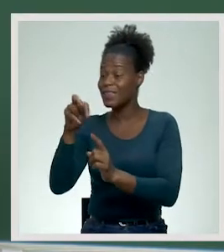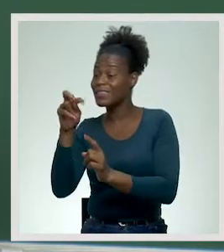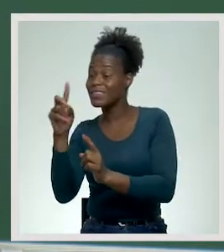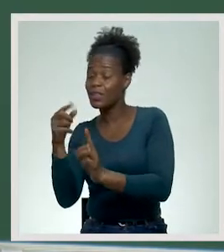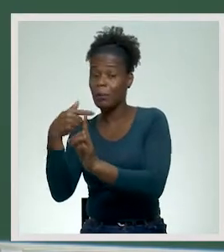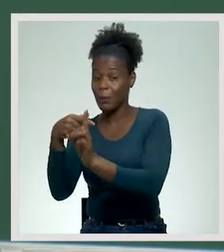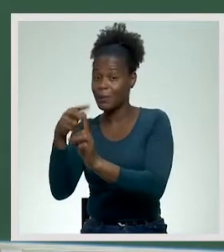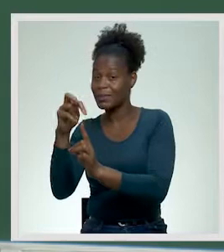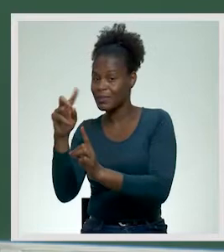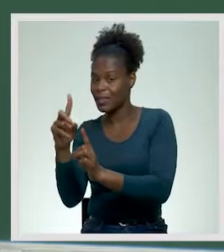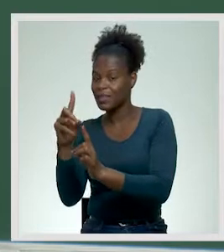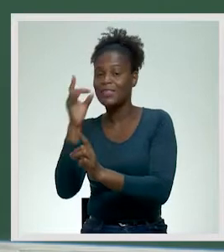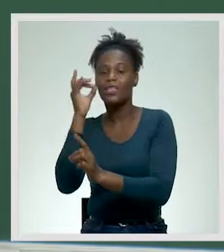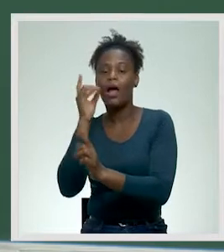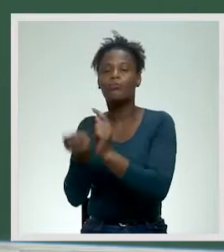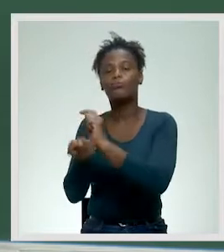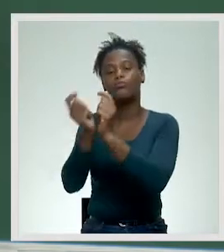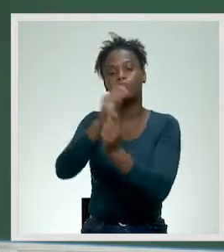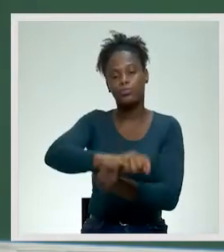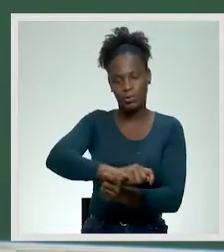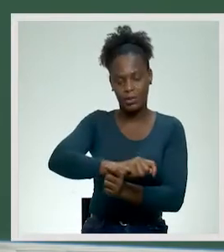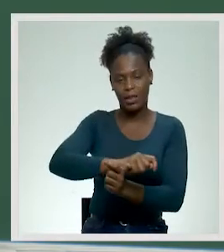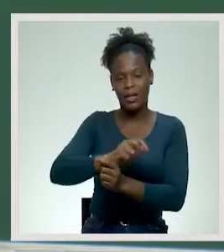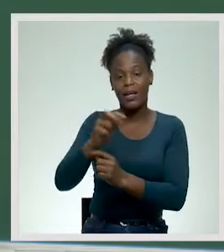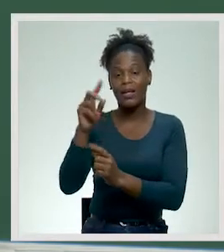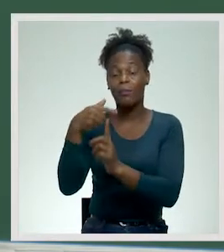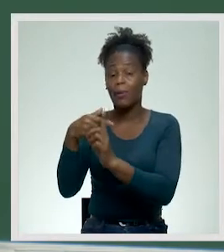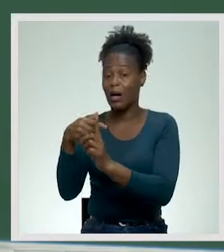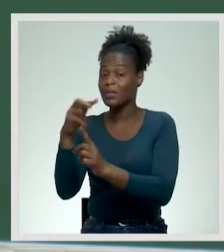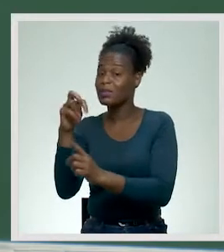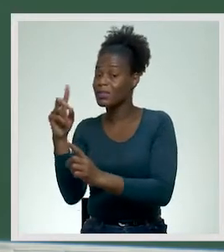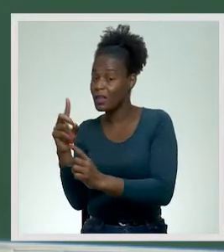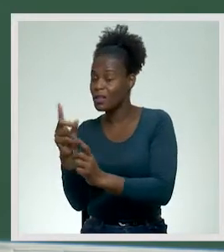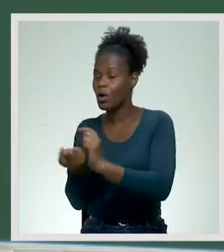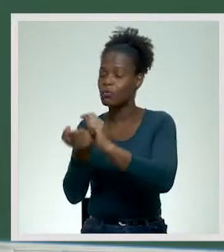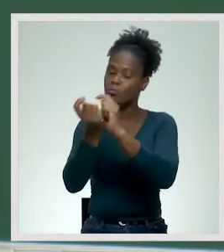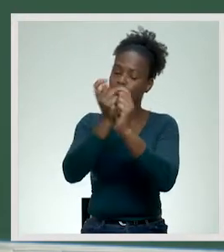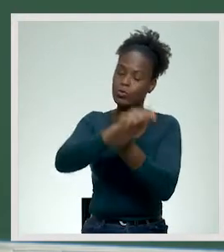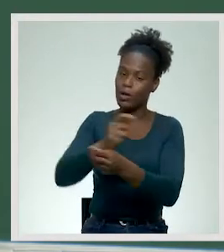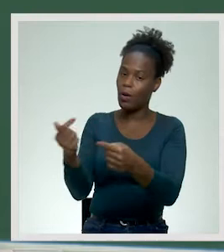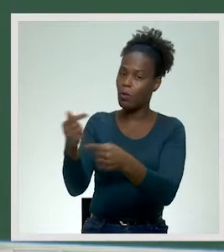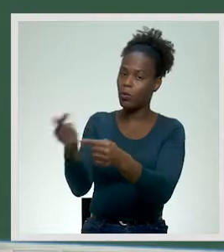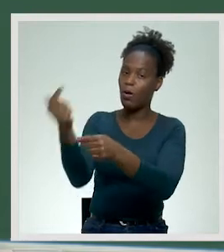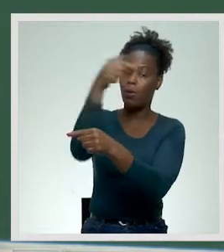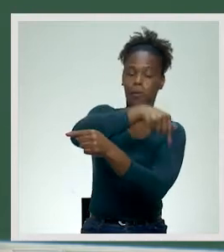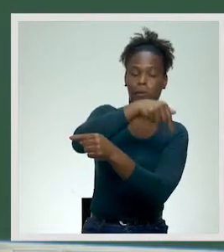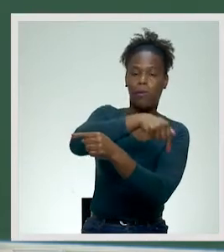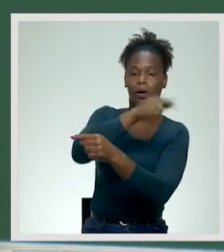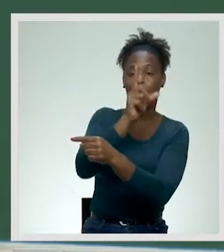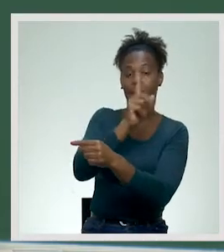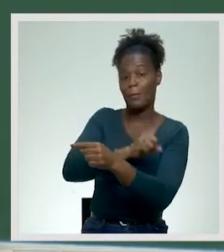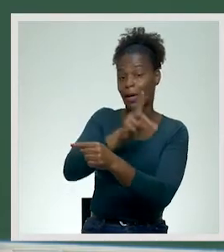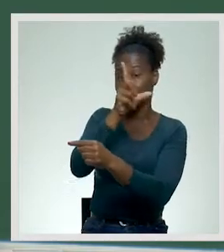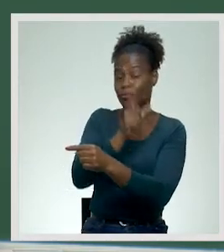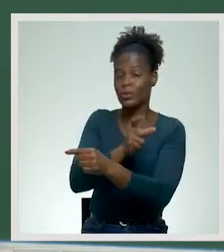outro membro, muda do sinal. 36 tem sinal mais, passa para o primeiro membro, fica